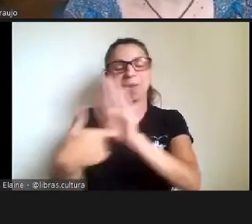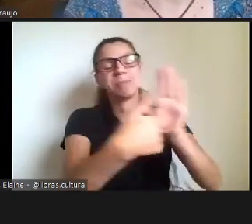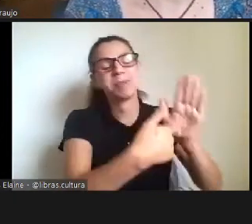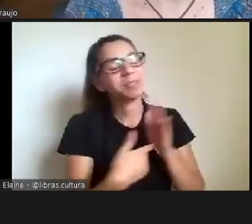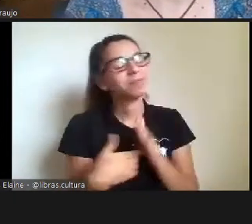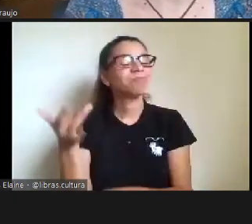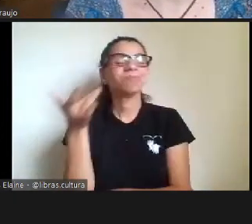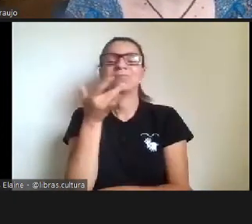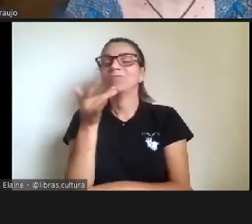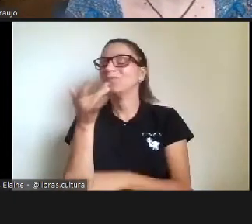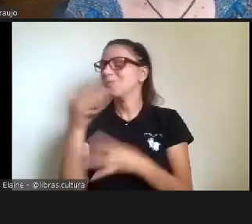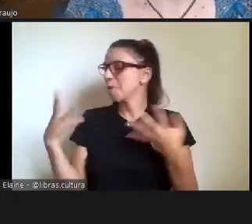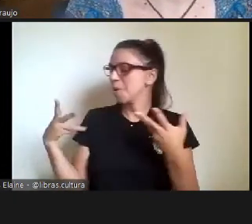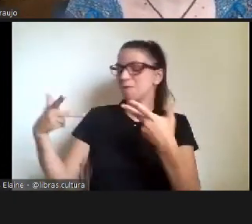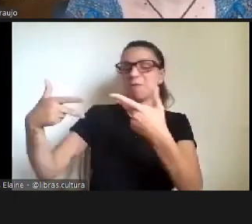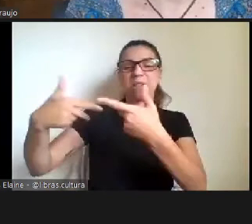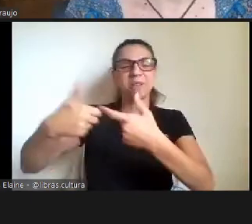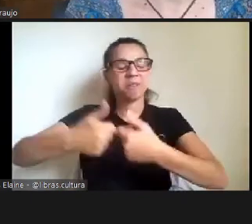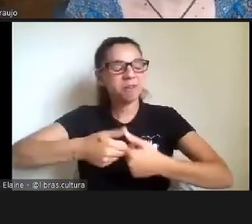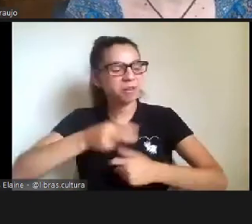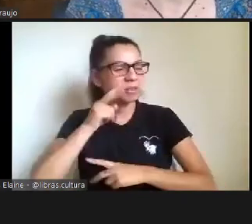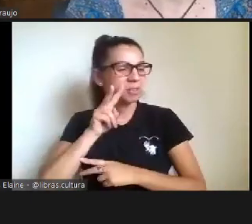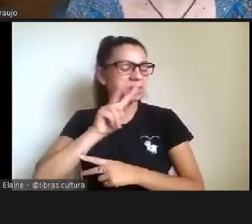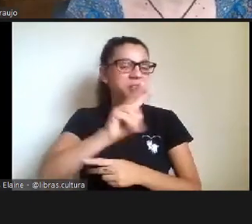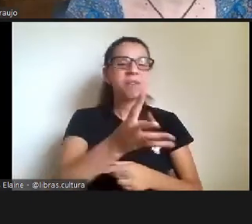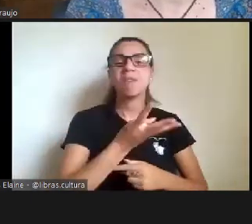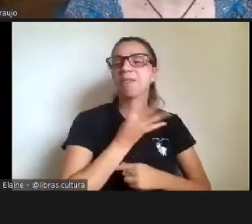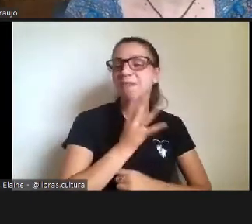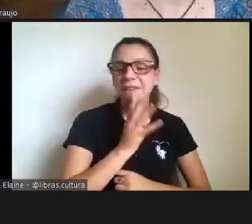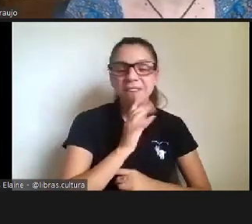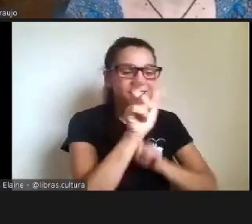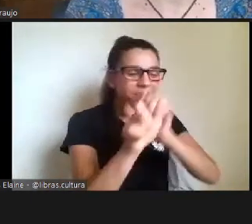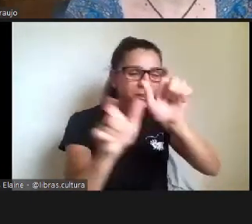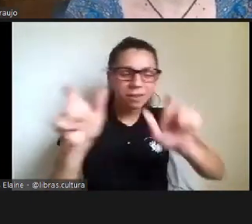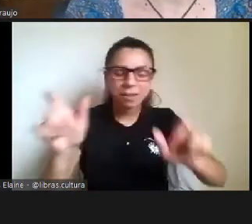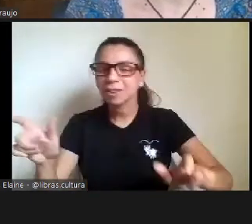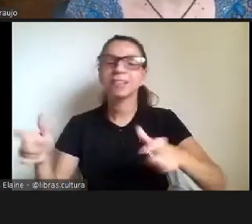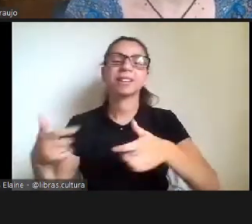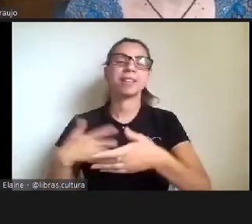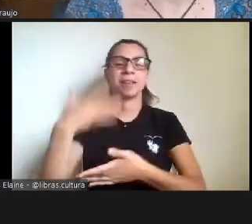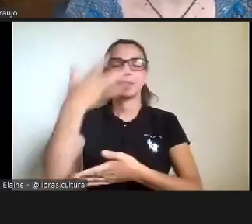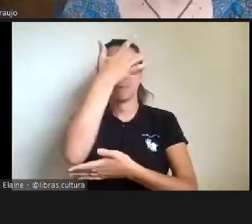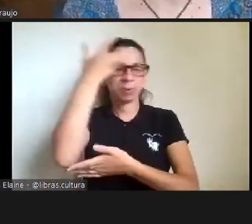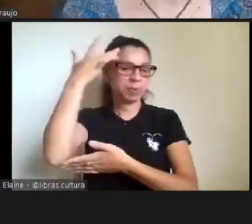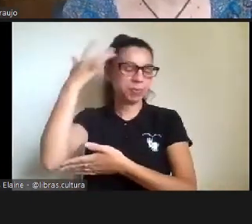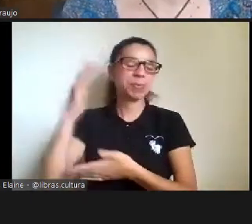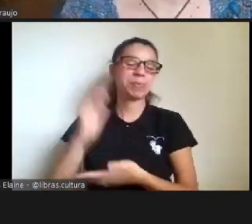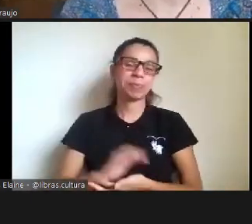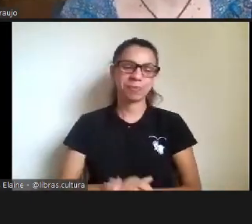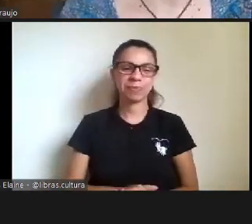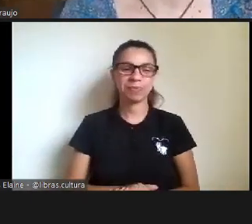ver todos esses trabalhos. Estou adorando conhecer um pouco mais dessas pessoas.